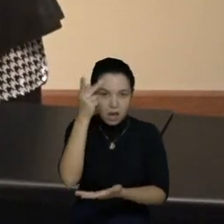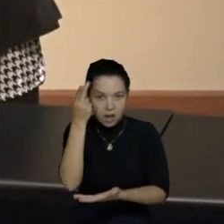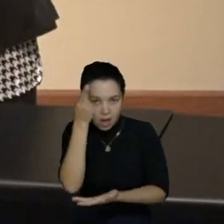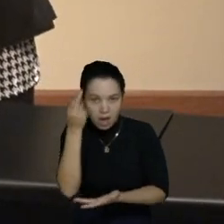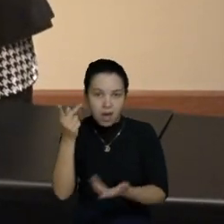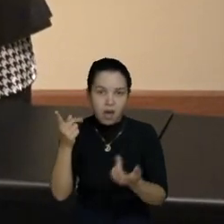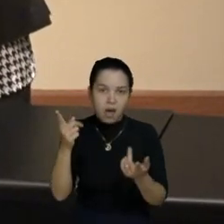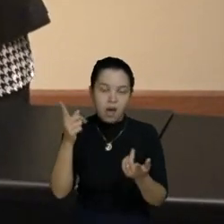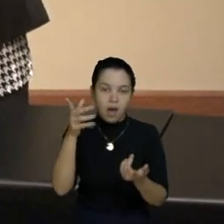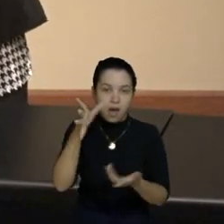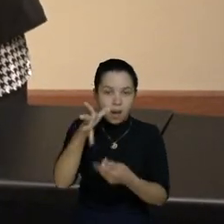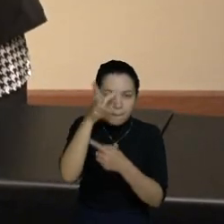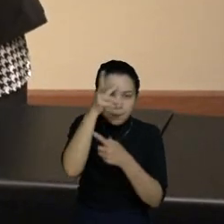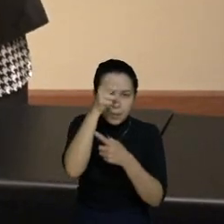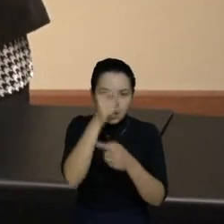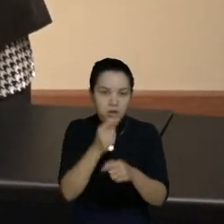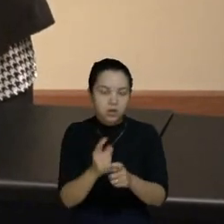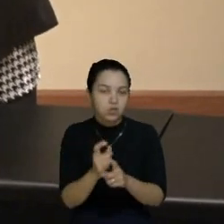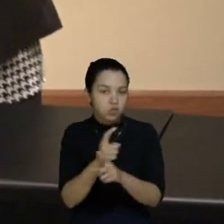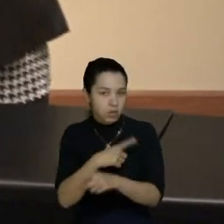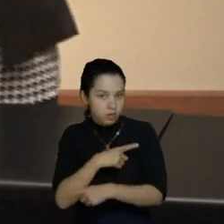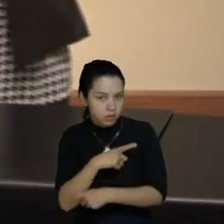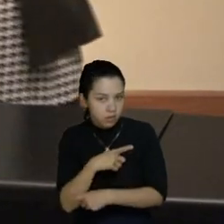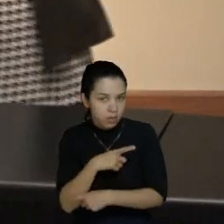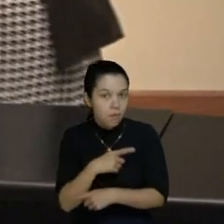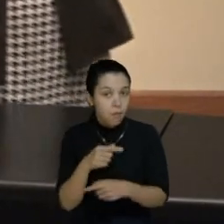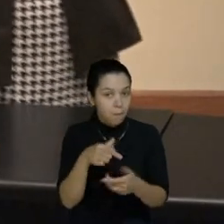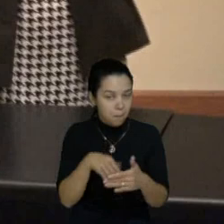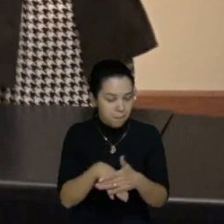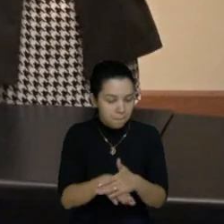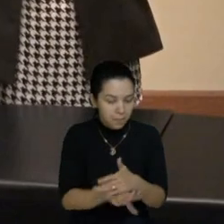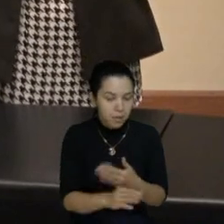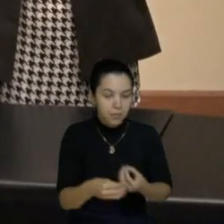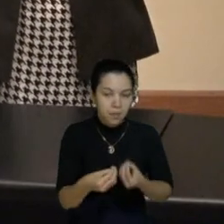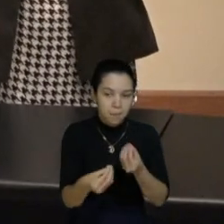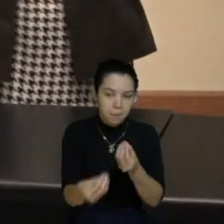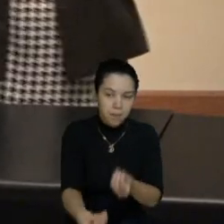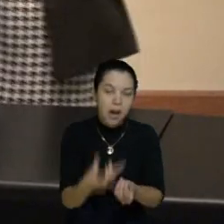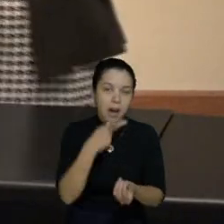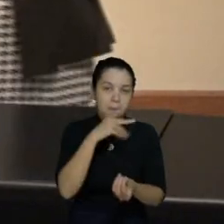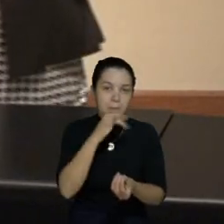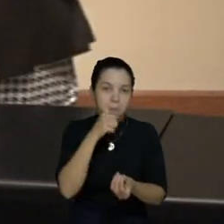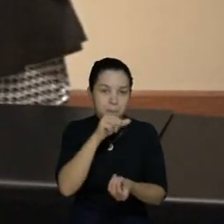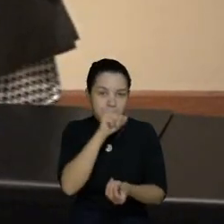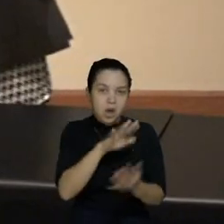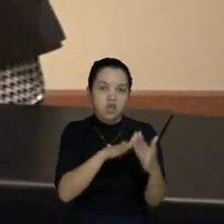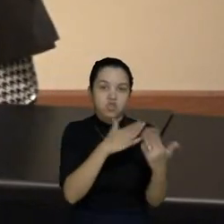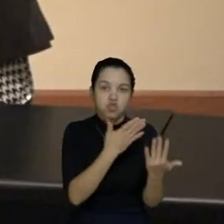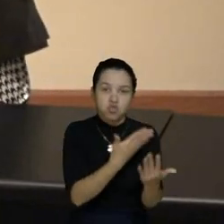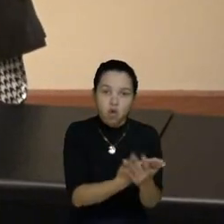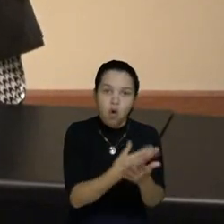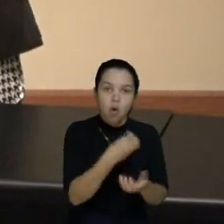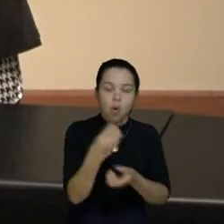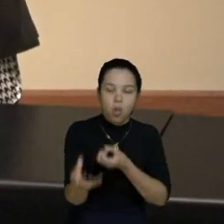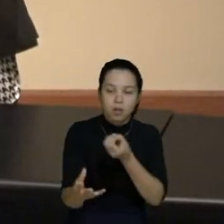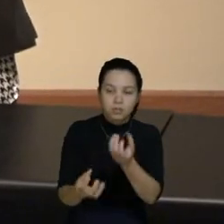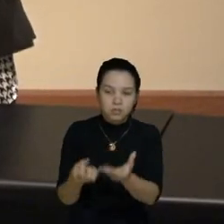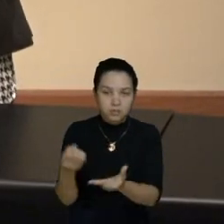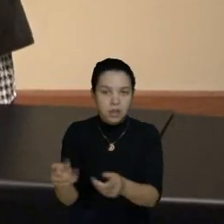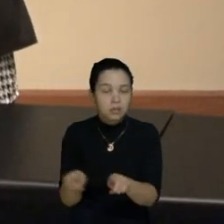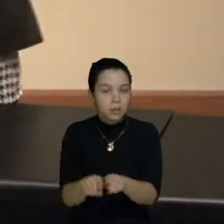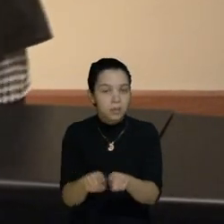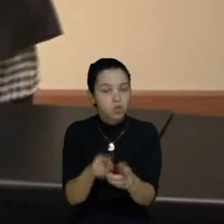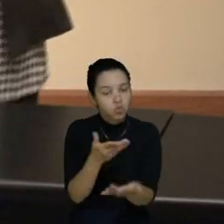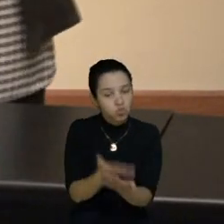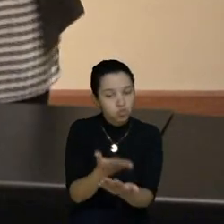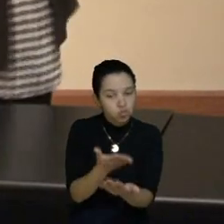imprimir apresentar pros pais apresentar paraas escolas apresentar para para para estudos futuros de